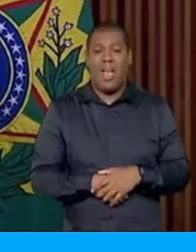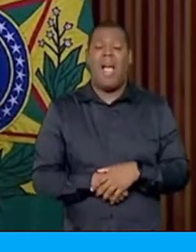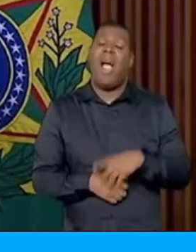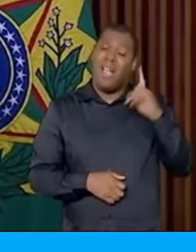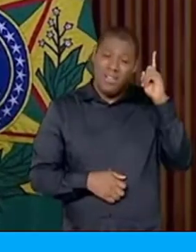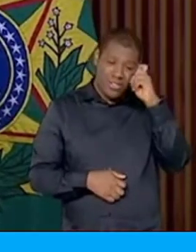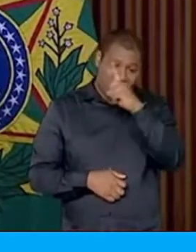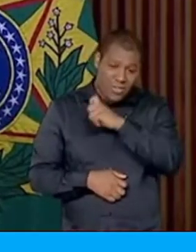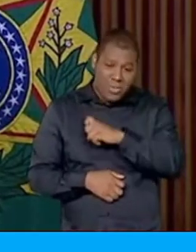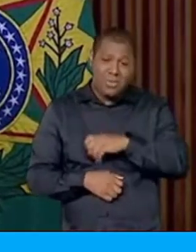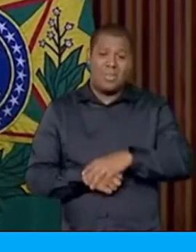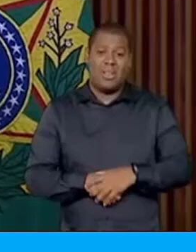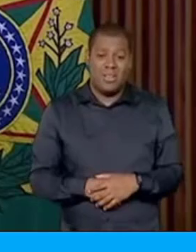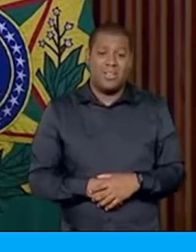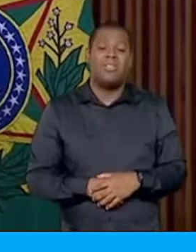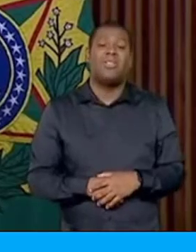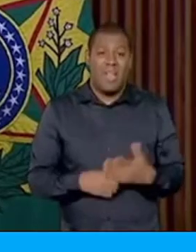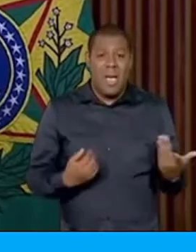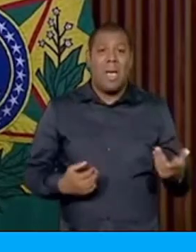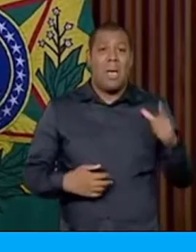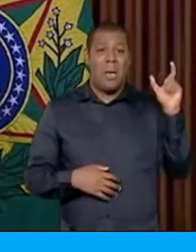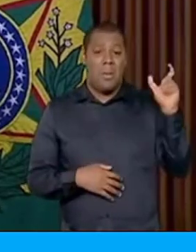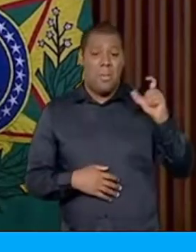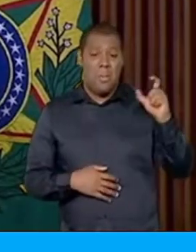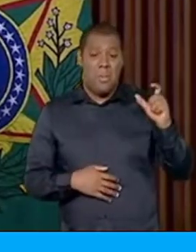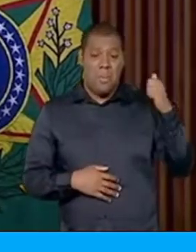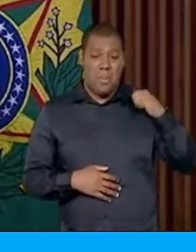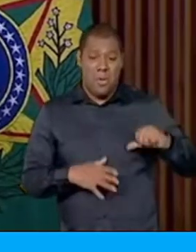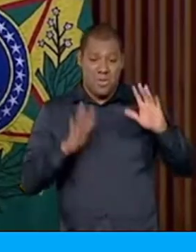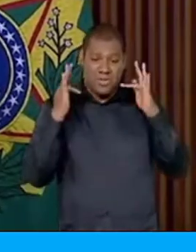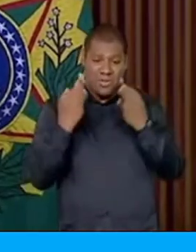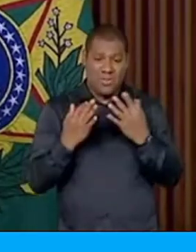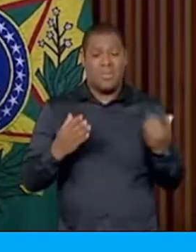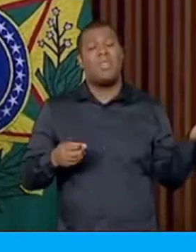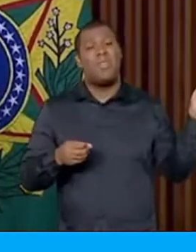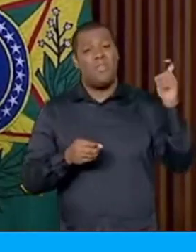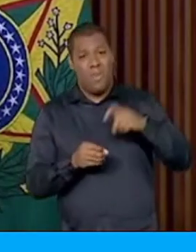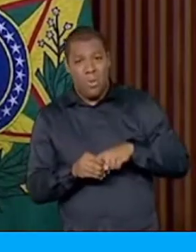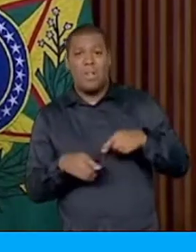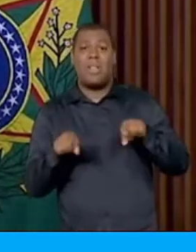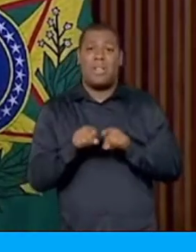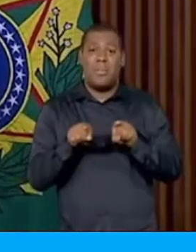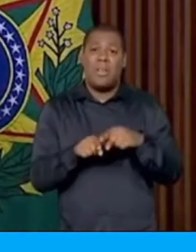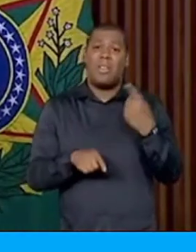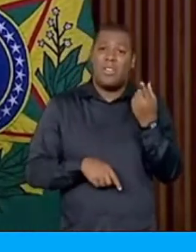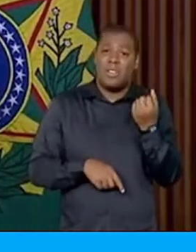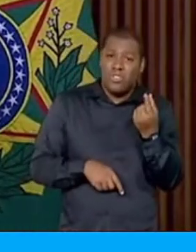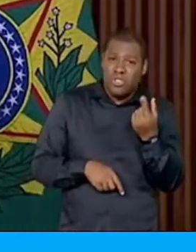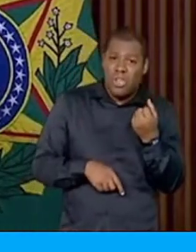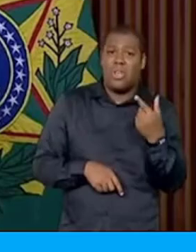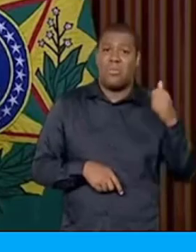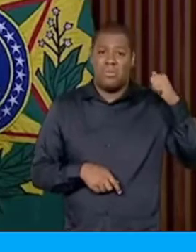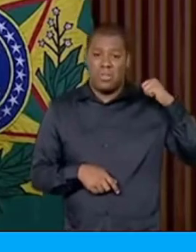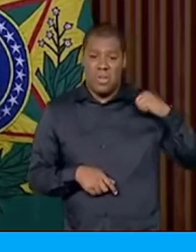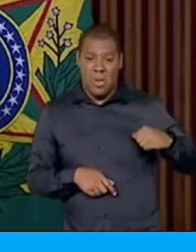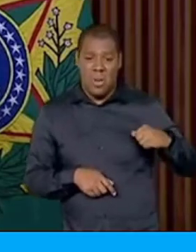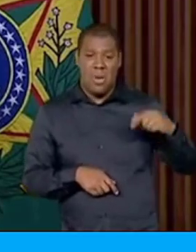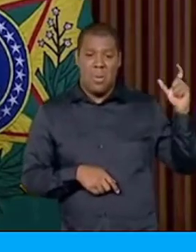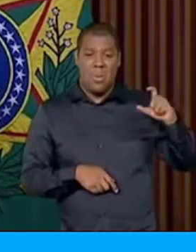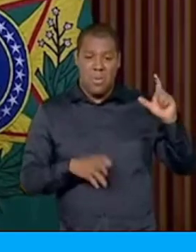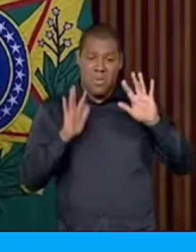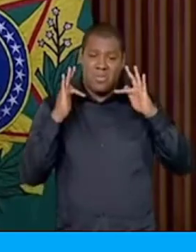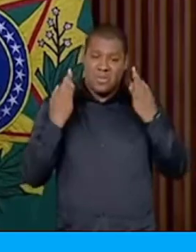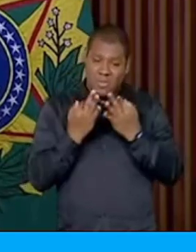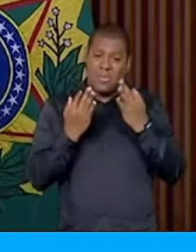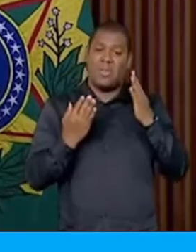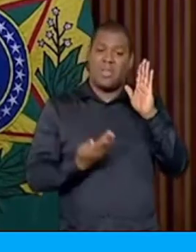isso. Recuperar o Bolsa Família, incluindo mais gente, aumentando o Bolsa Família. A gente criar programas educacionais que